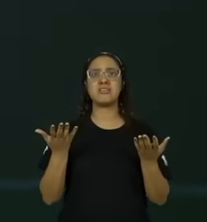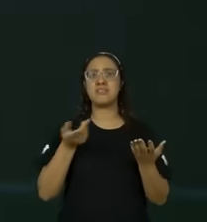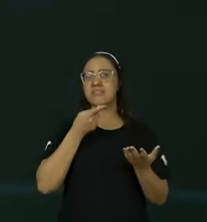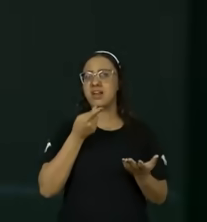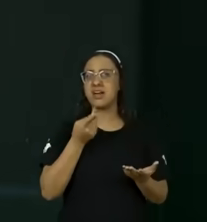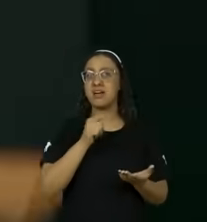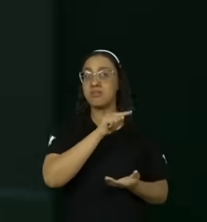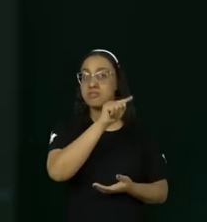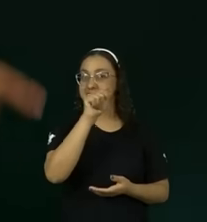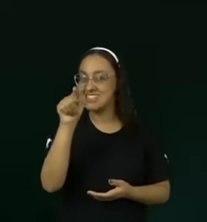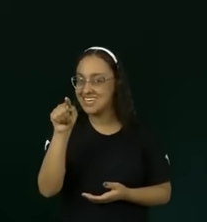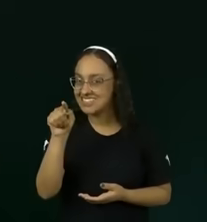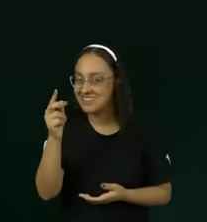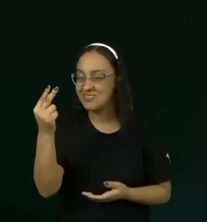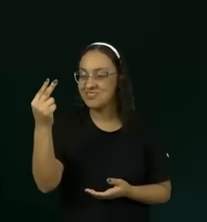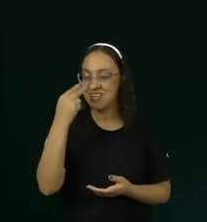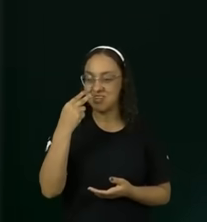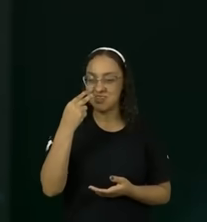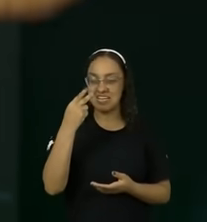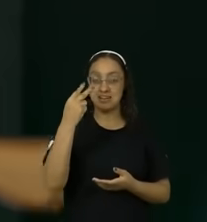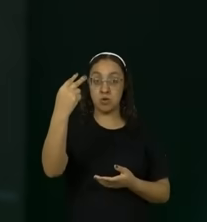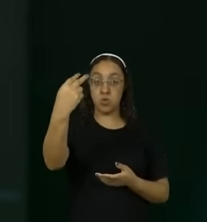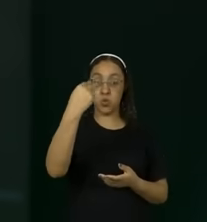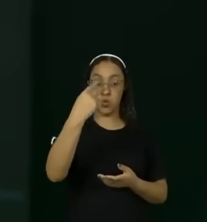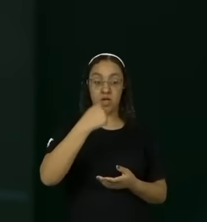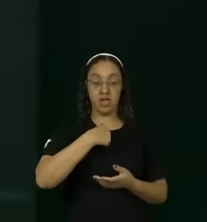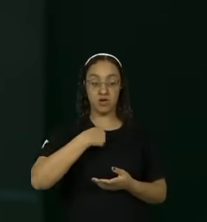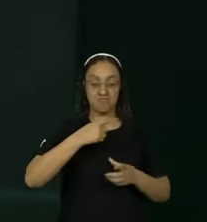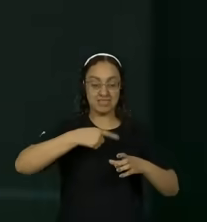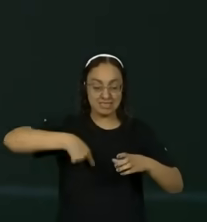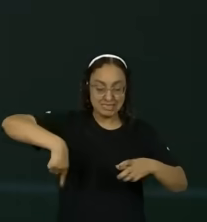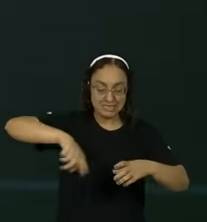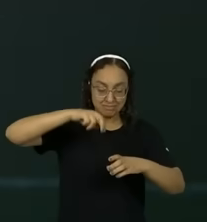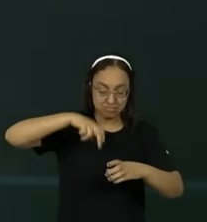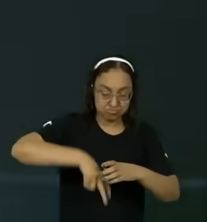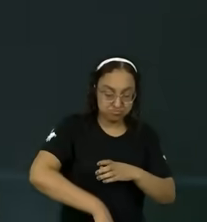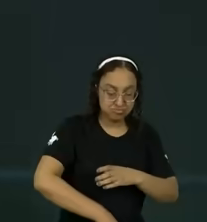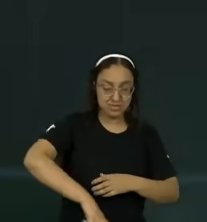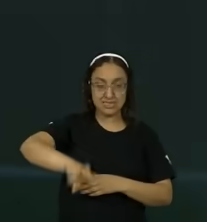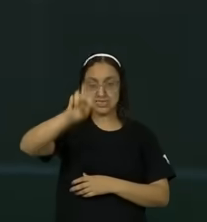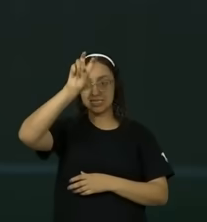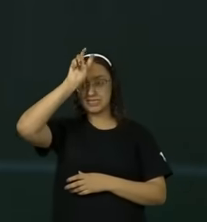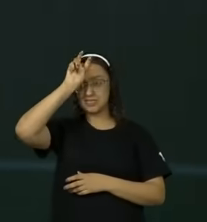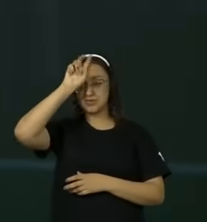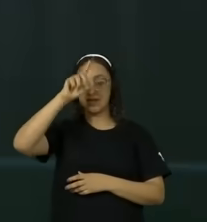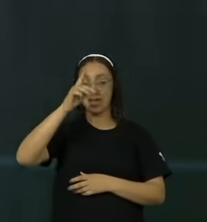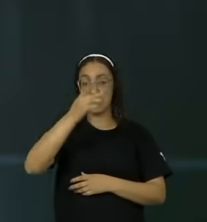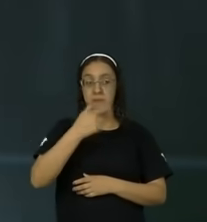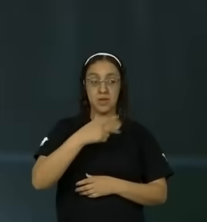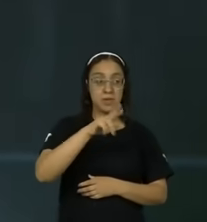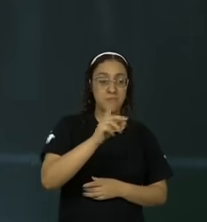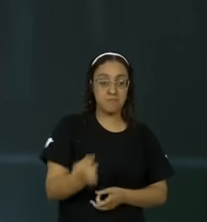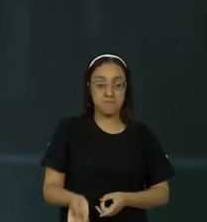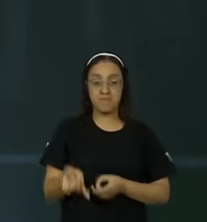vocês me viram no poço, vocês me viram no Egito, vocês me viram vendidos como escravo, mas